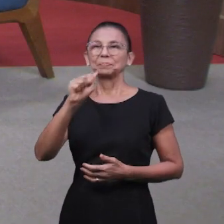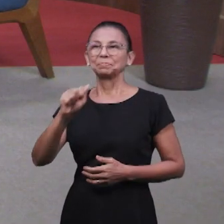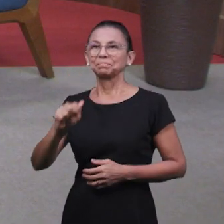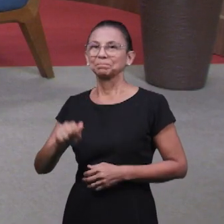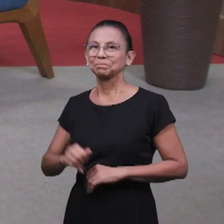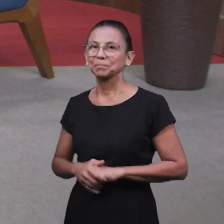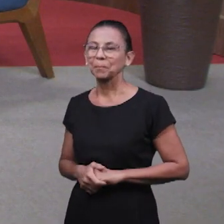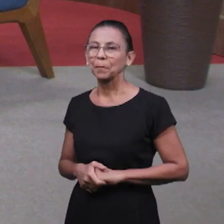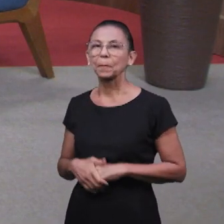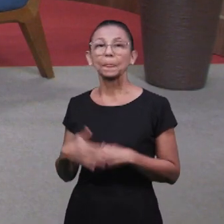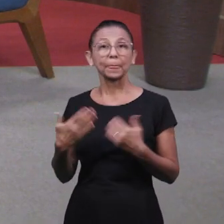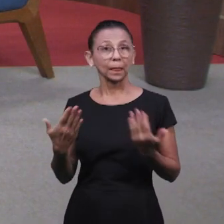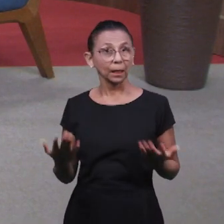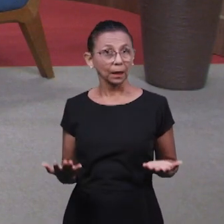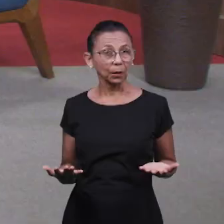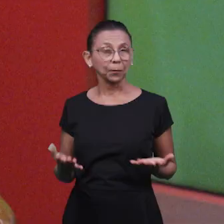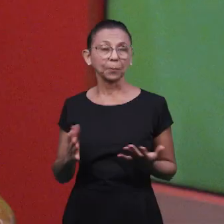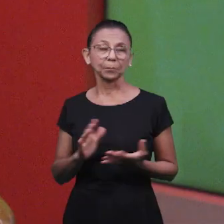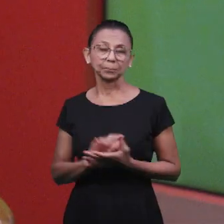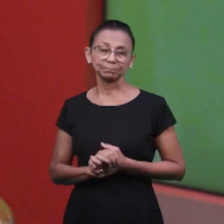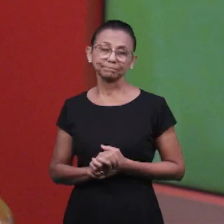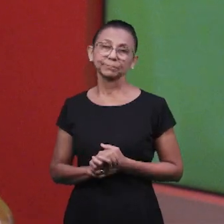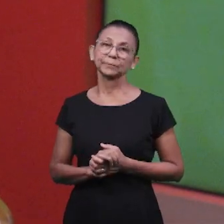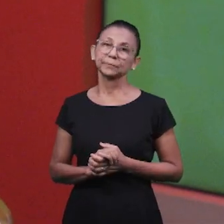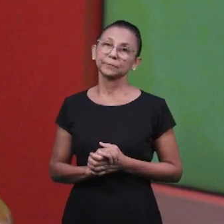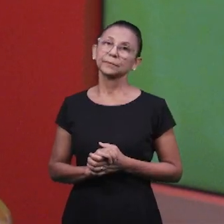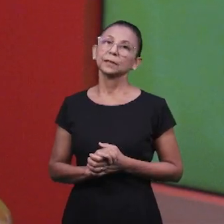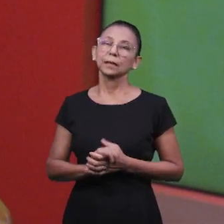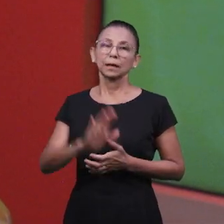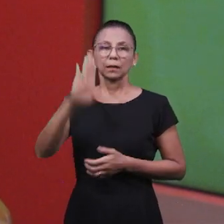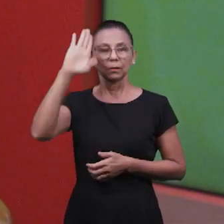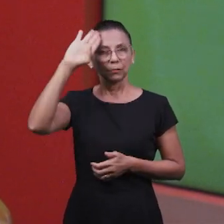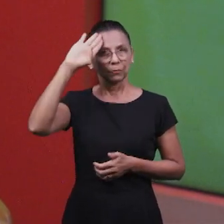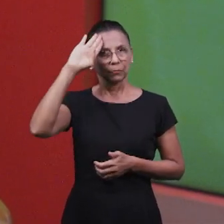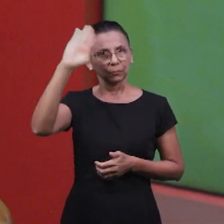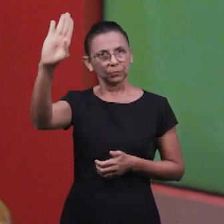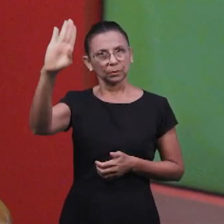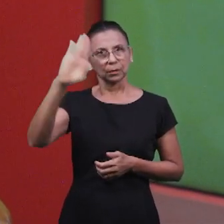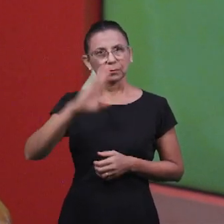então, queridos, é fundamental